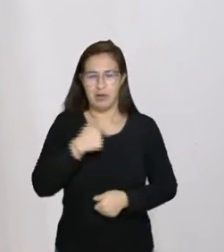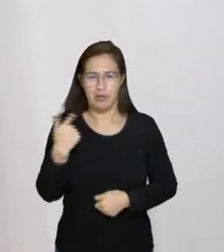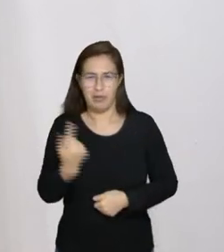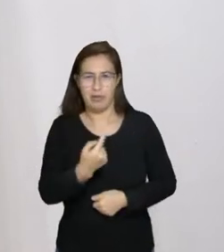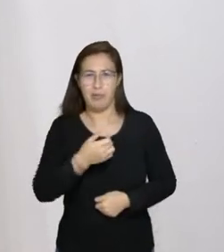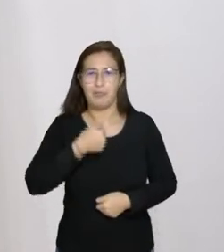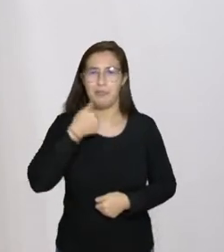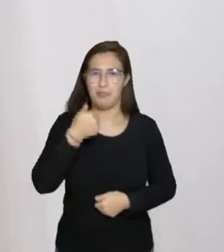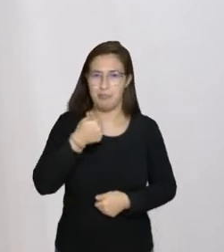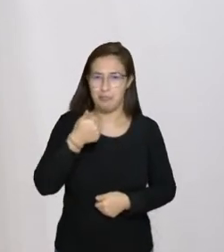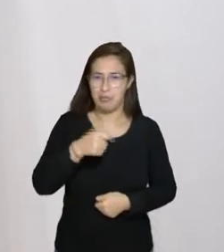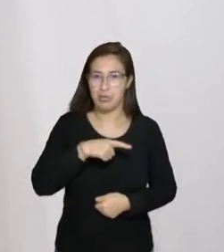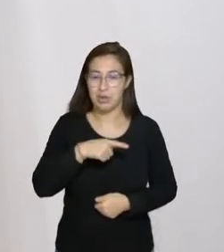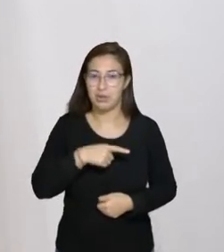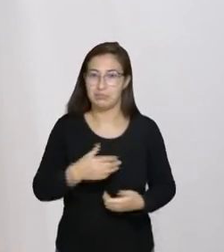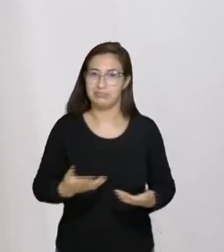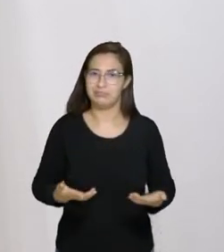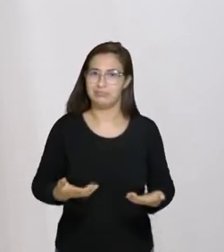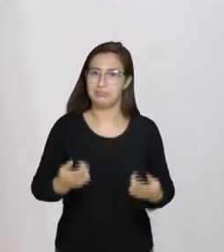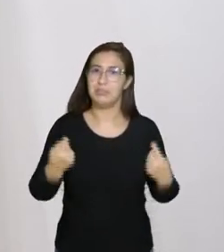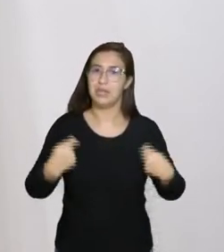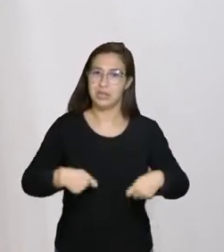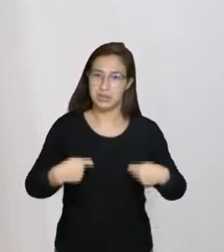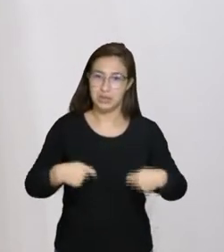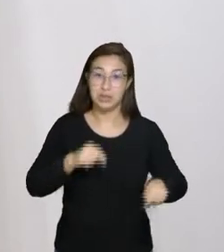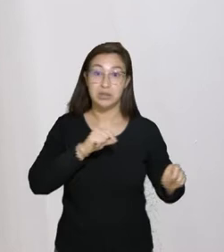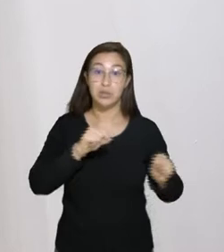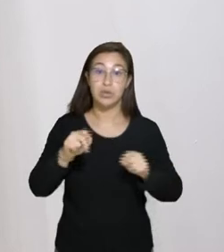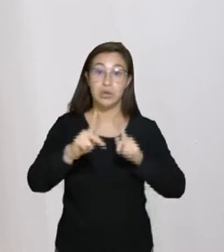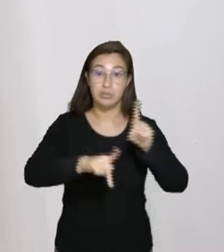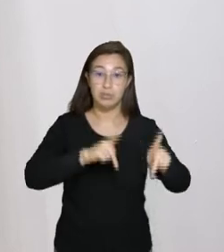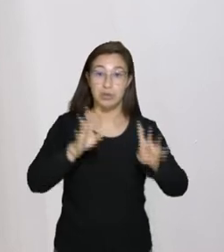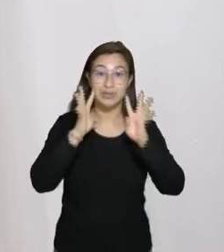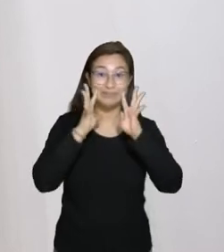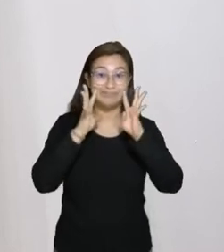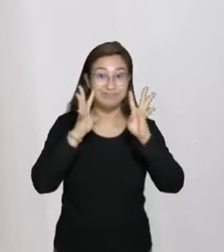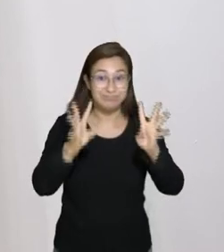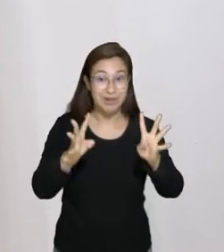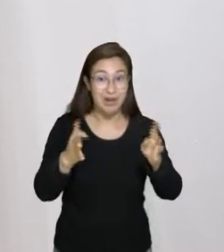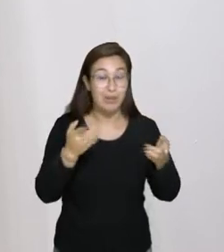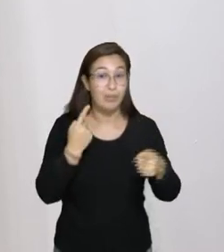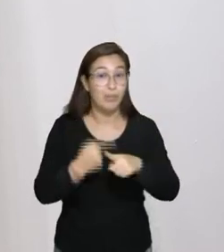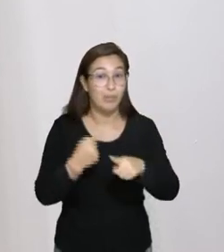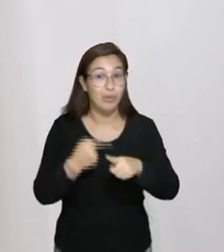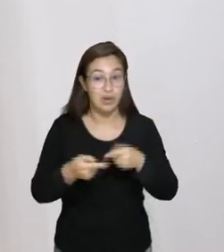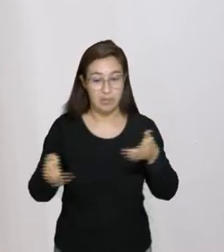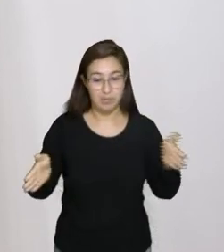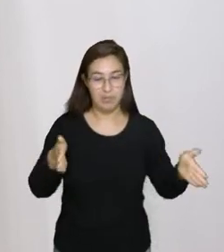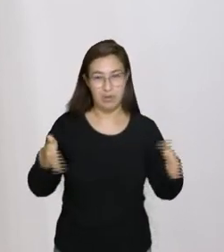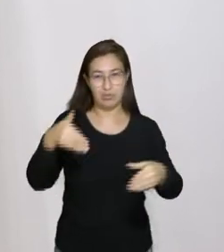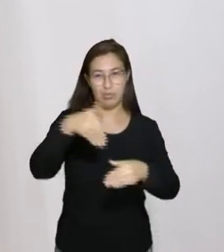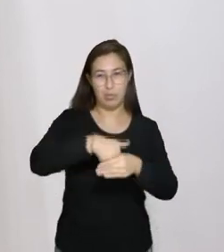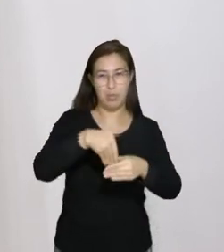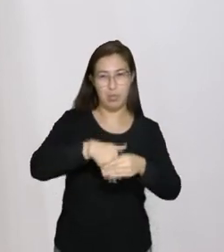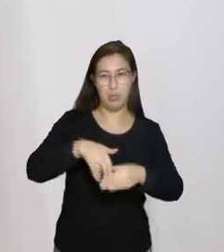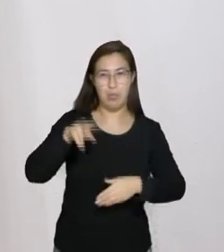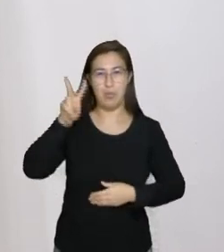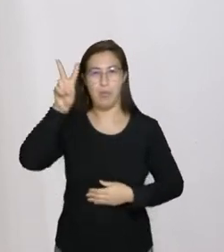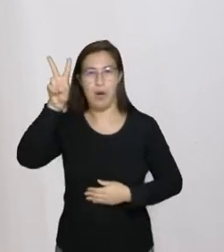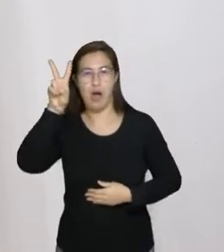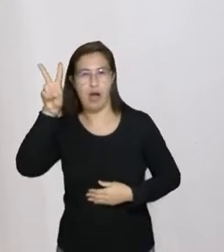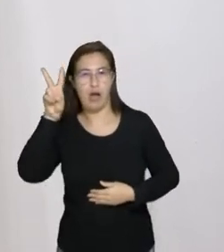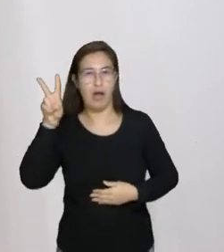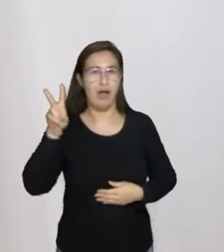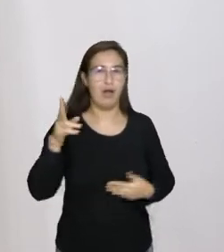Santa Catarina tem que ficar atento a isso. Porque agora vem o período eleitoral. O período eleitoral vem